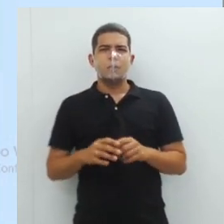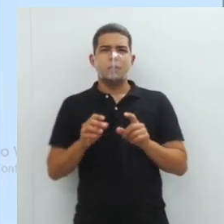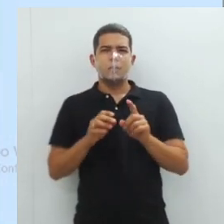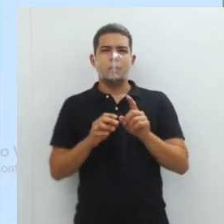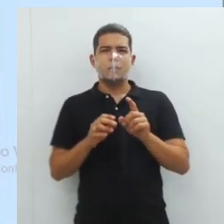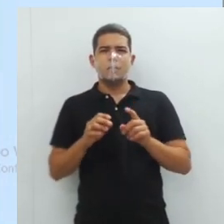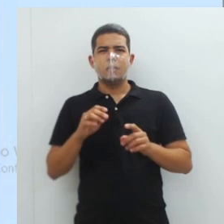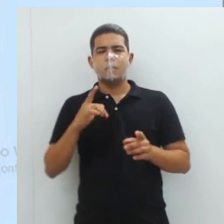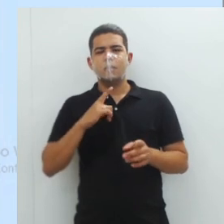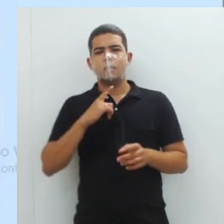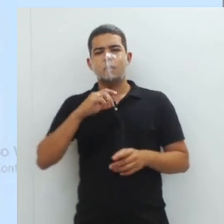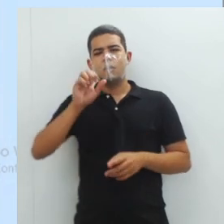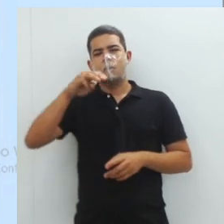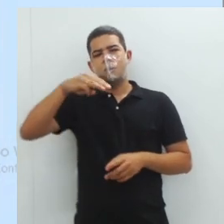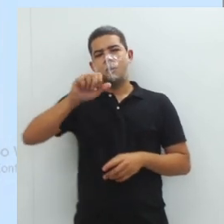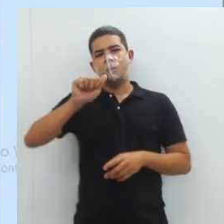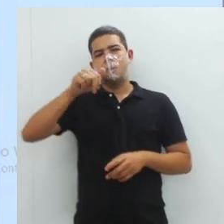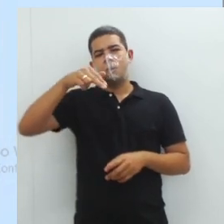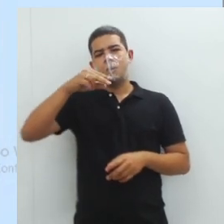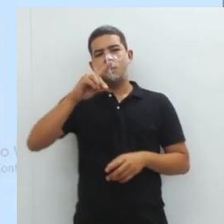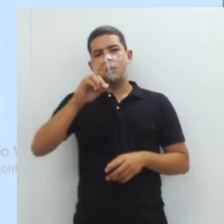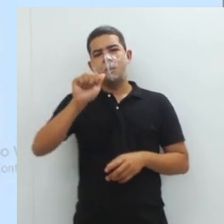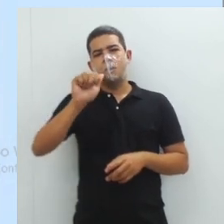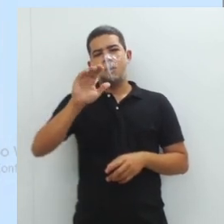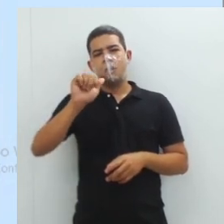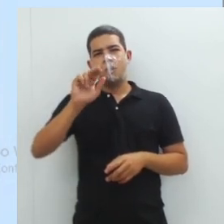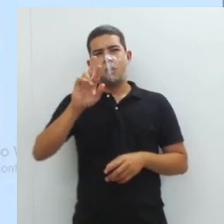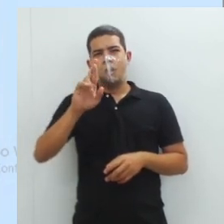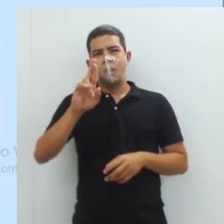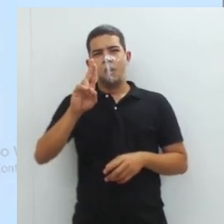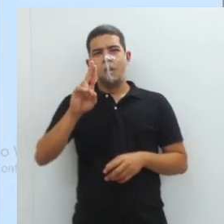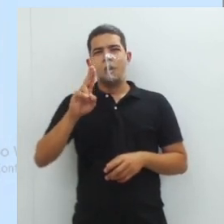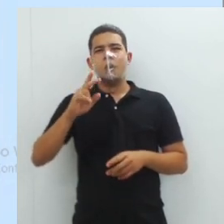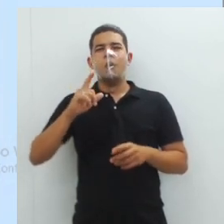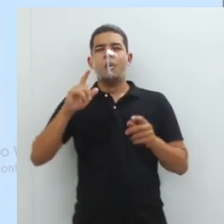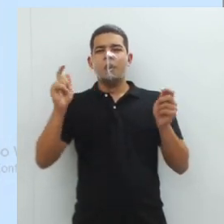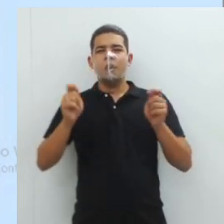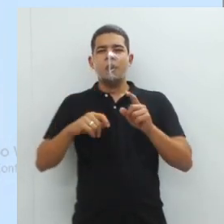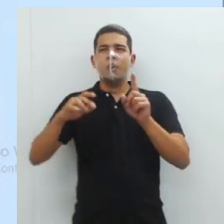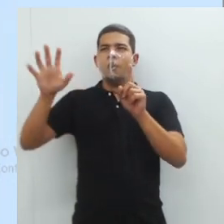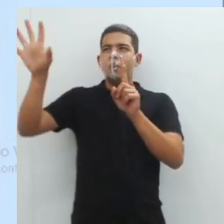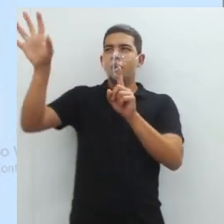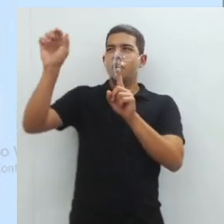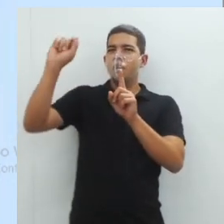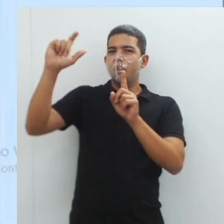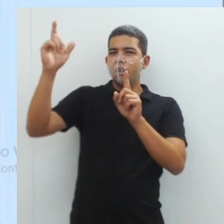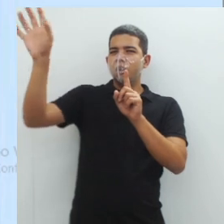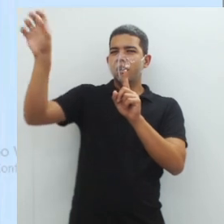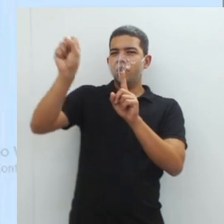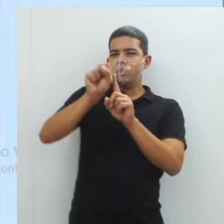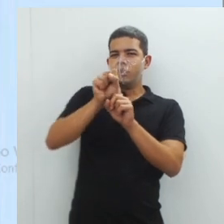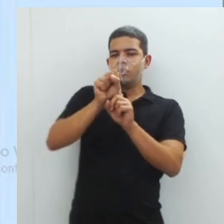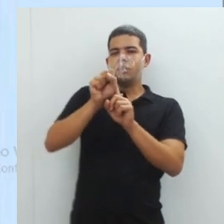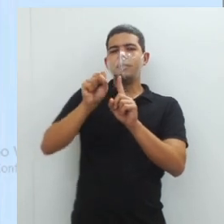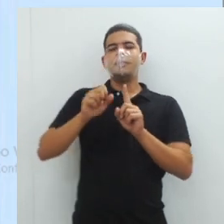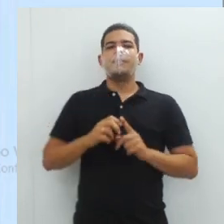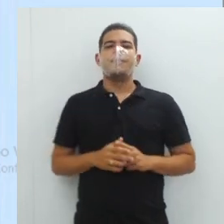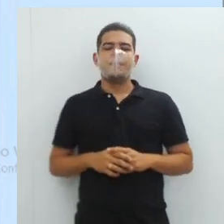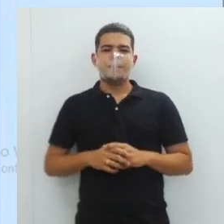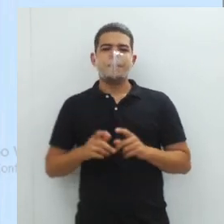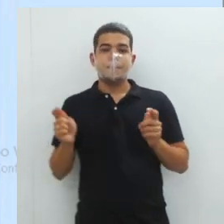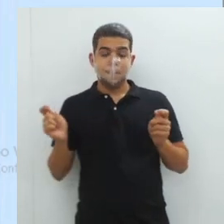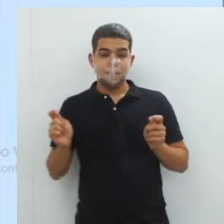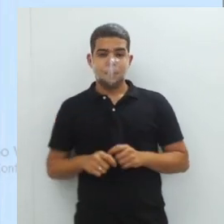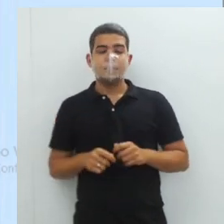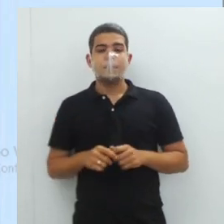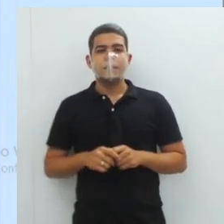caso do mandacaru, eles têm a capacidade de desenvolver a fotossíntese. Diferente das outras plantas que ocorrem na folha, em cactáceas